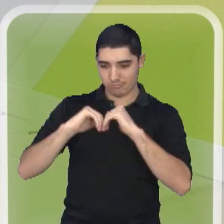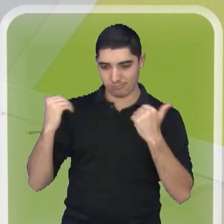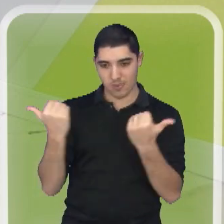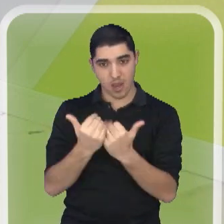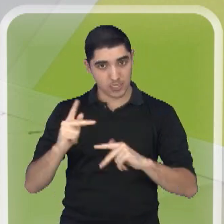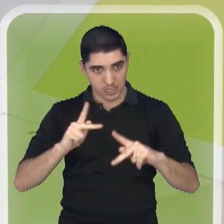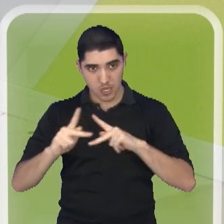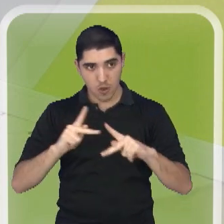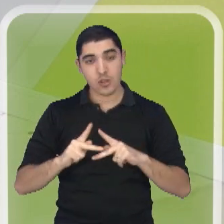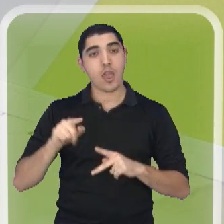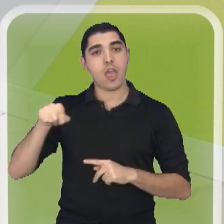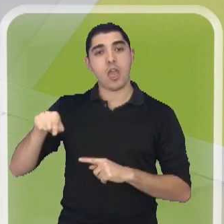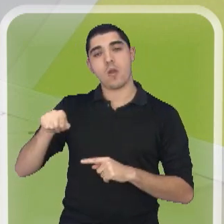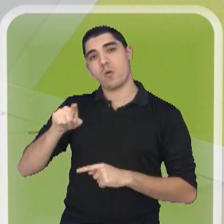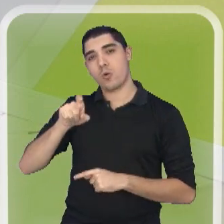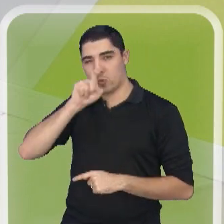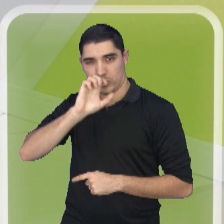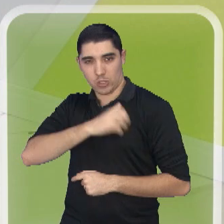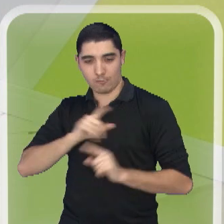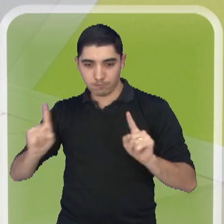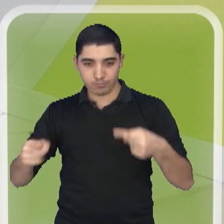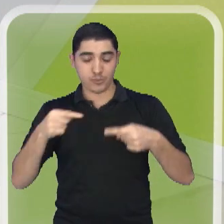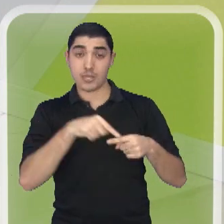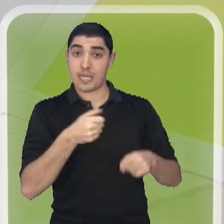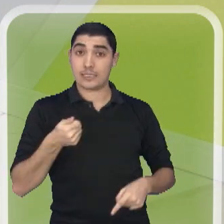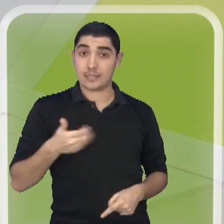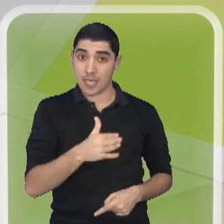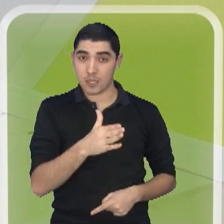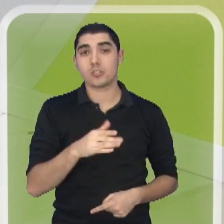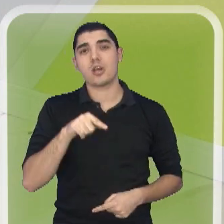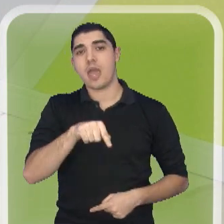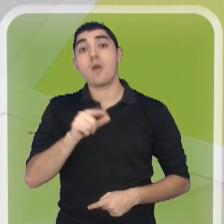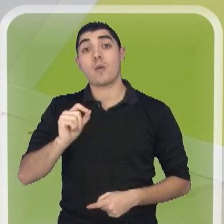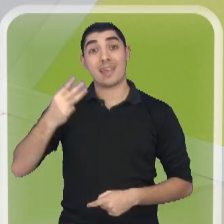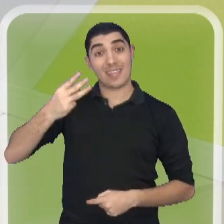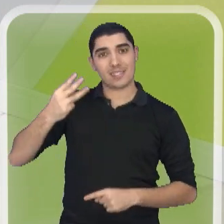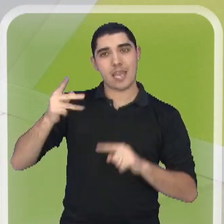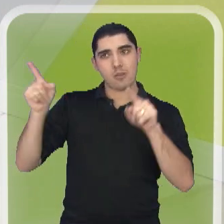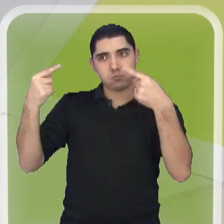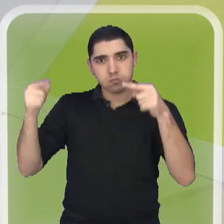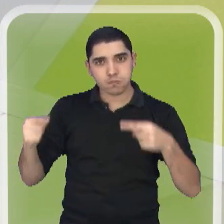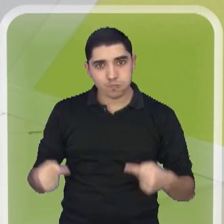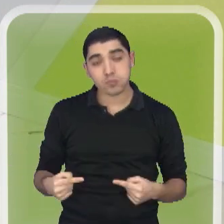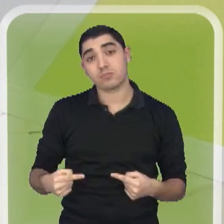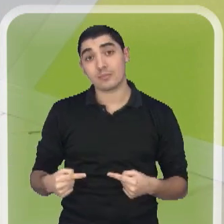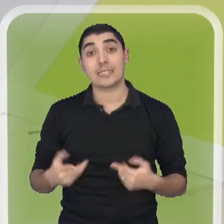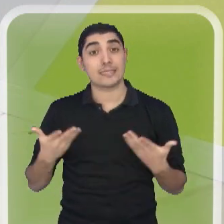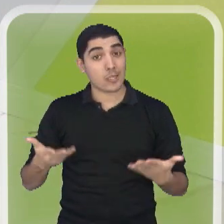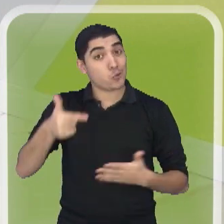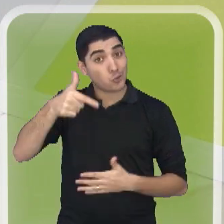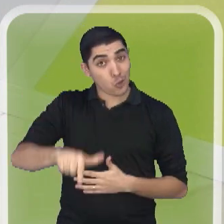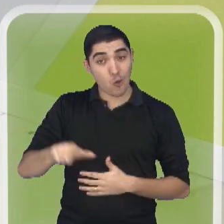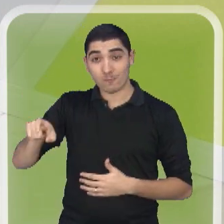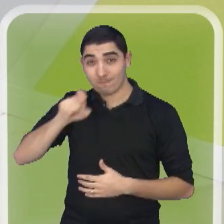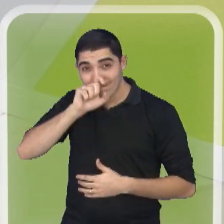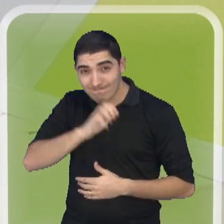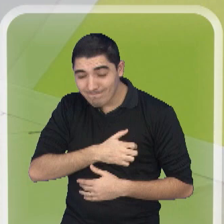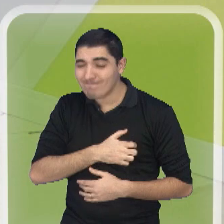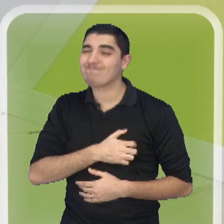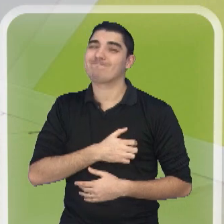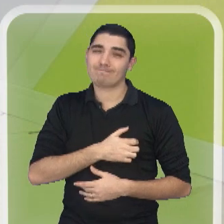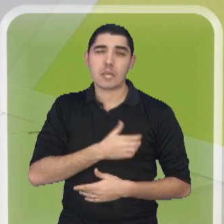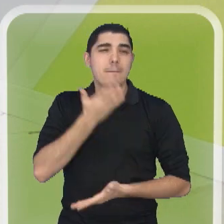o São José recebeu o Santos pela terceira rodada da competição estadual. E, mais uma vez, o São José sofreu